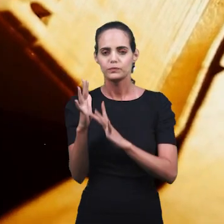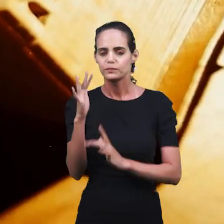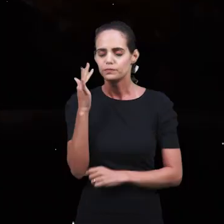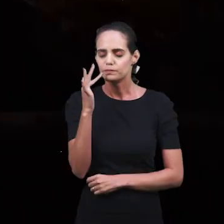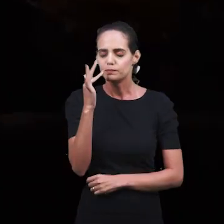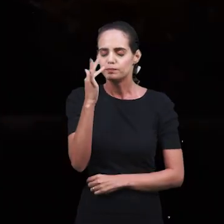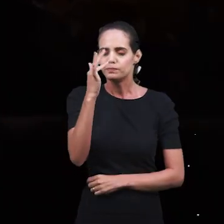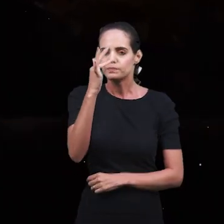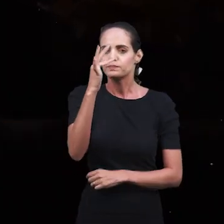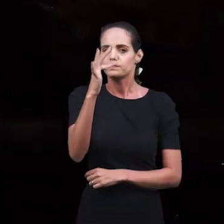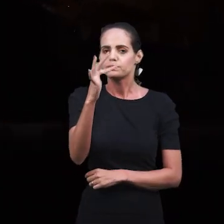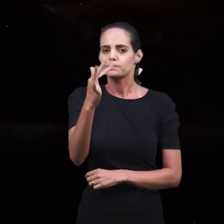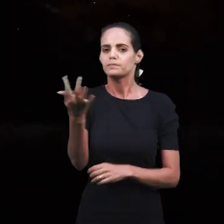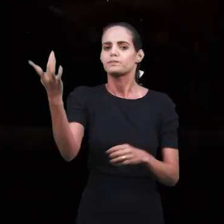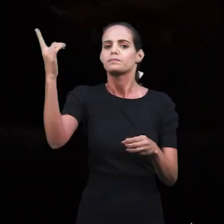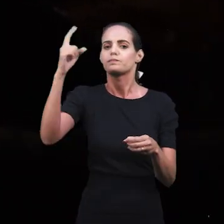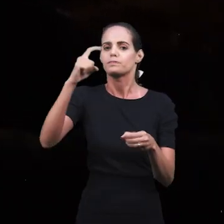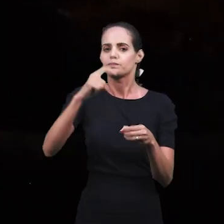Jesus virá,